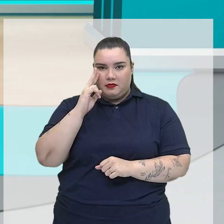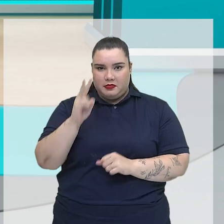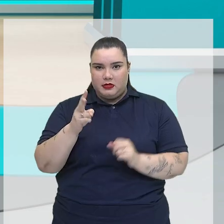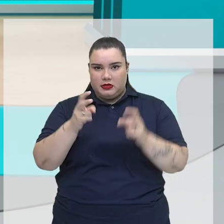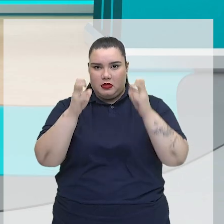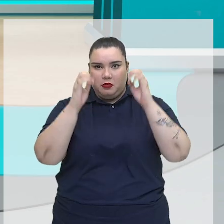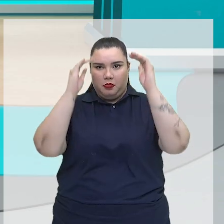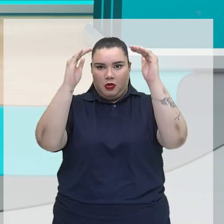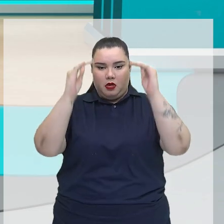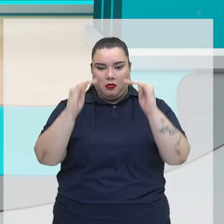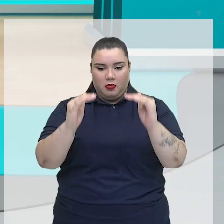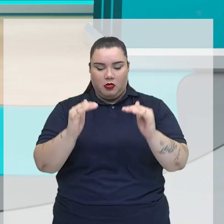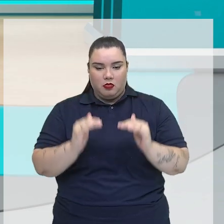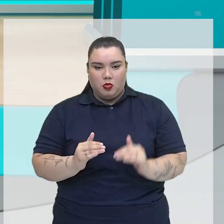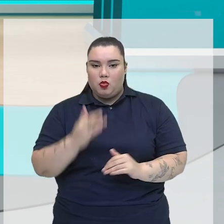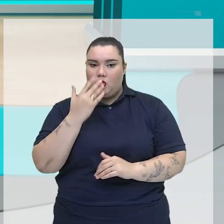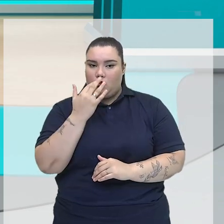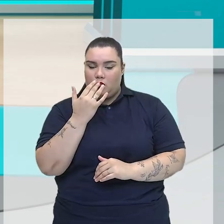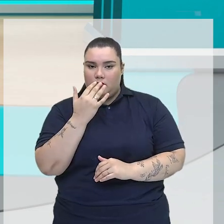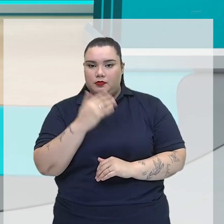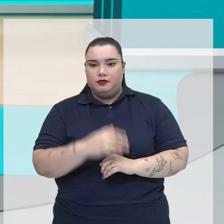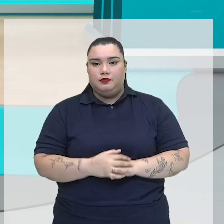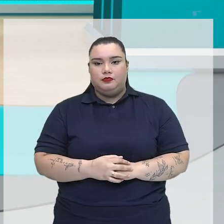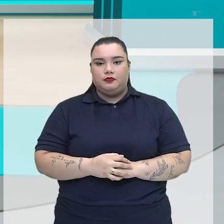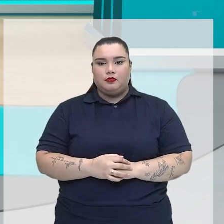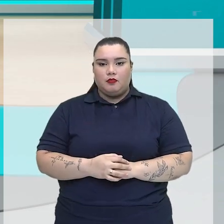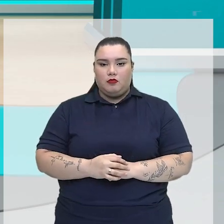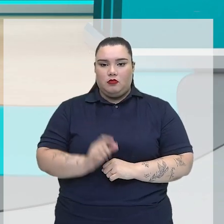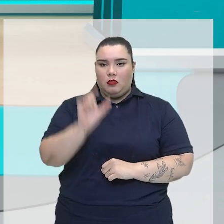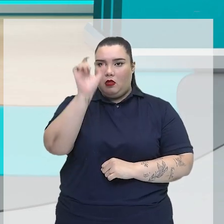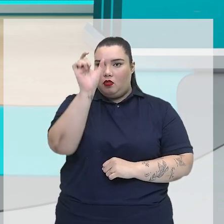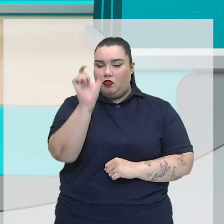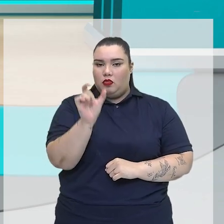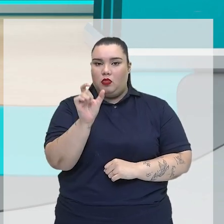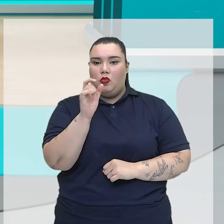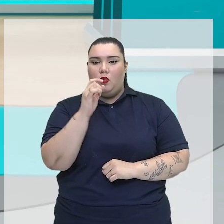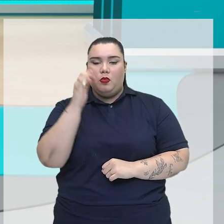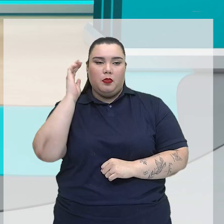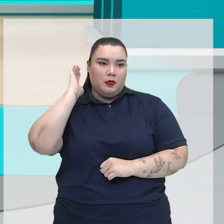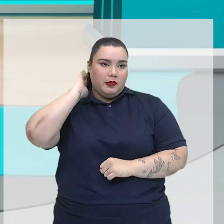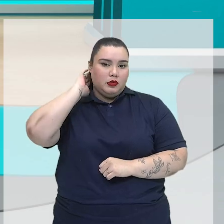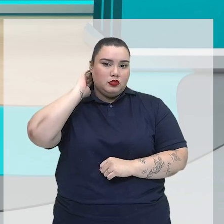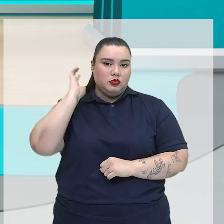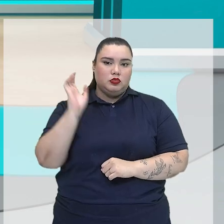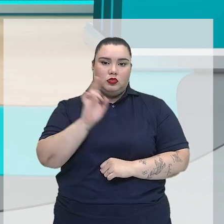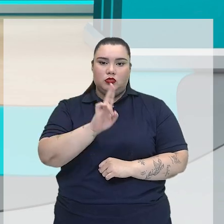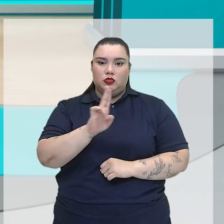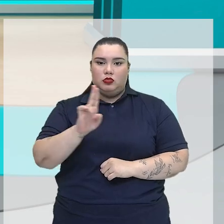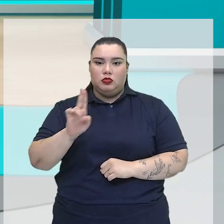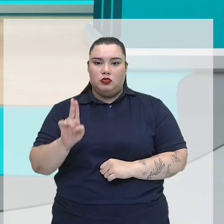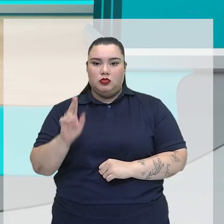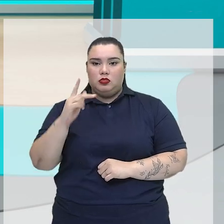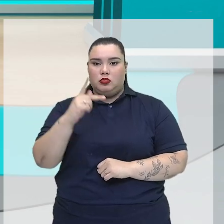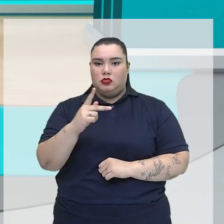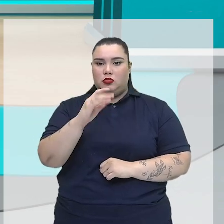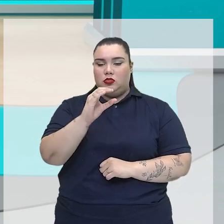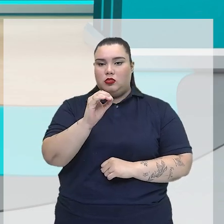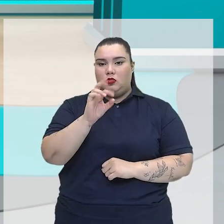onde acontece essa divisão, tá bom? Essa parte aqui mais do nosso pescoço, ela é chamada de